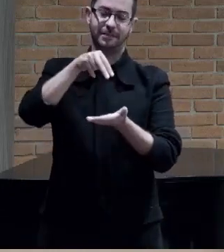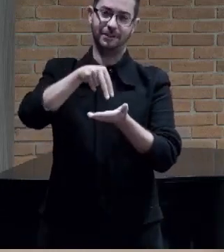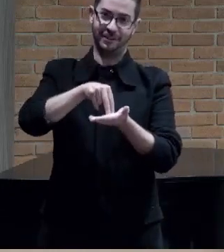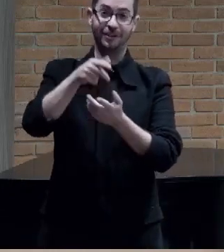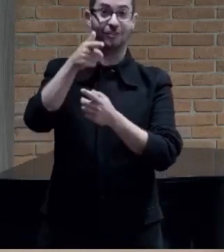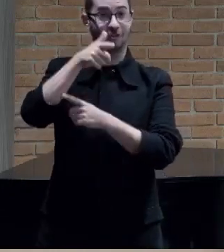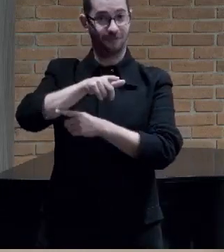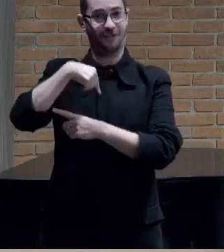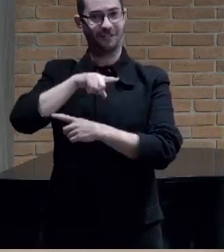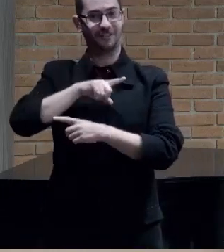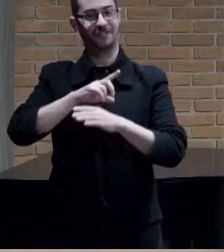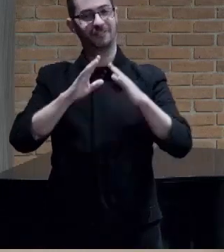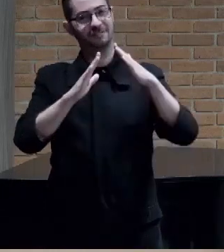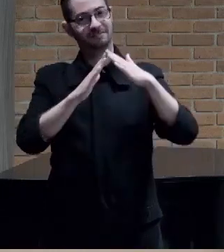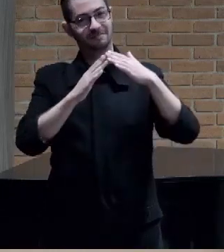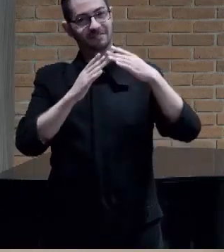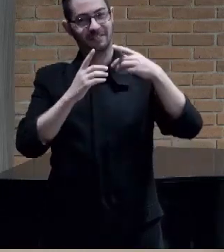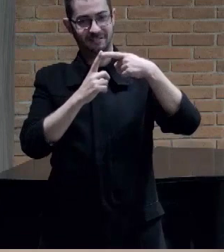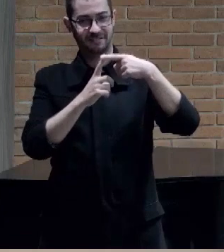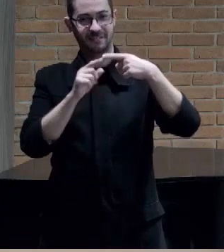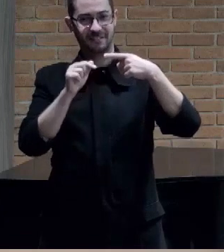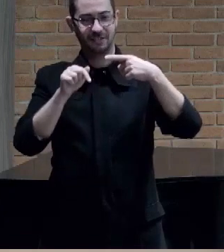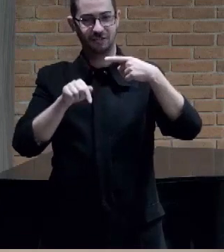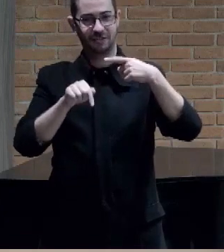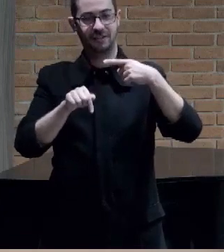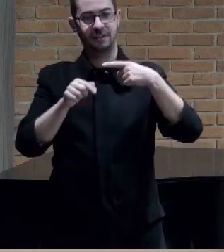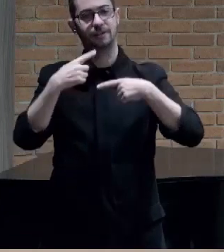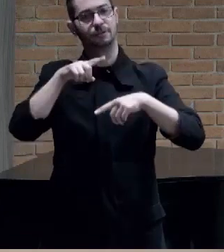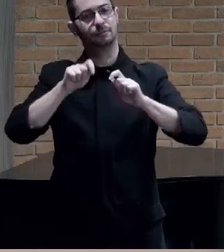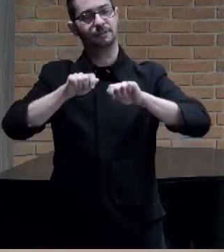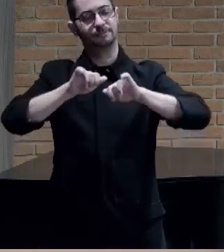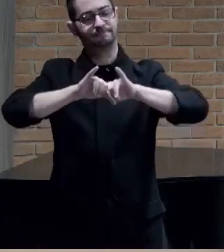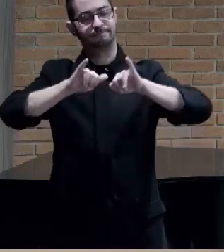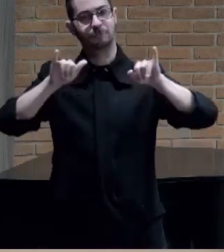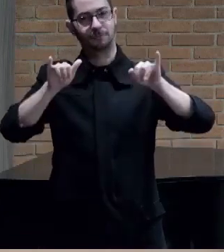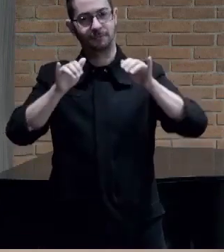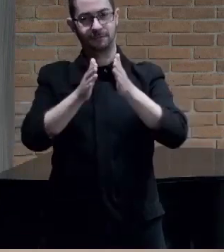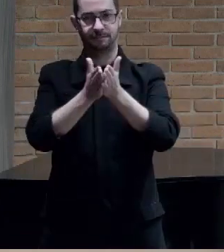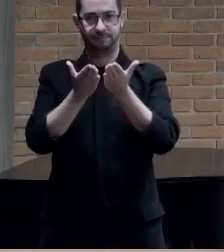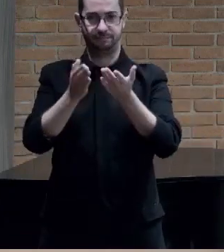casa e compartilhar a palavra aqui com vocês.